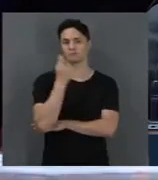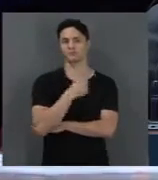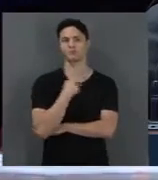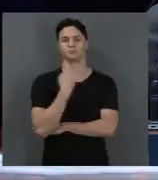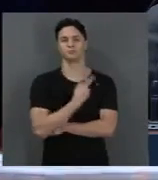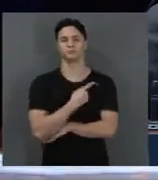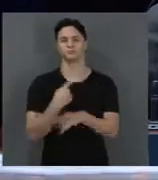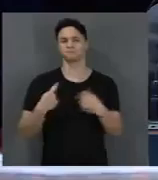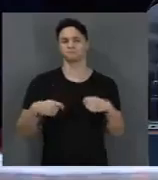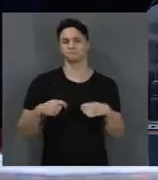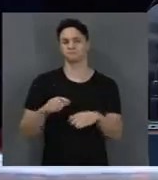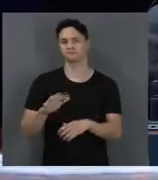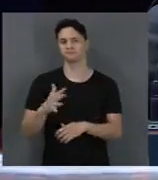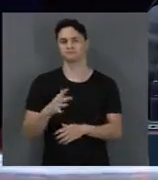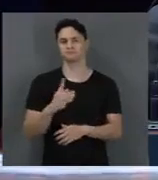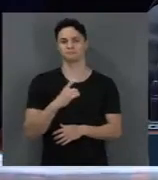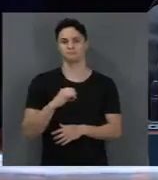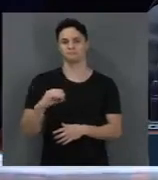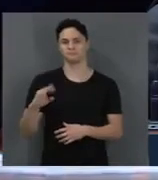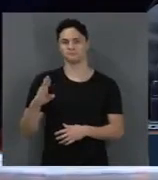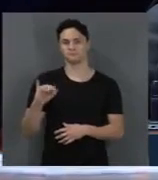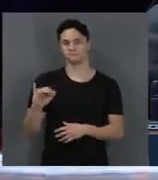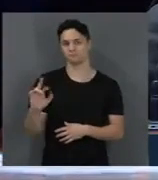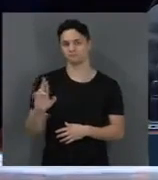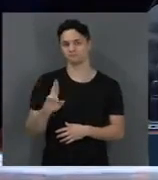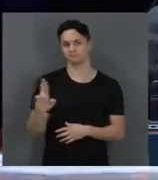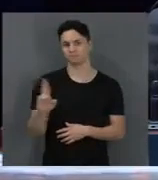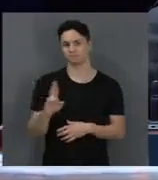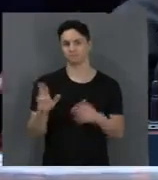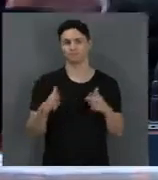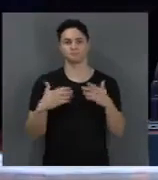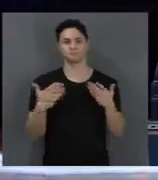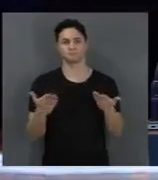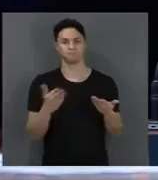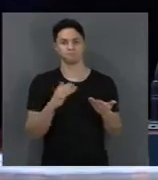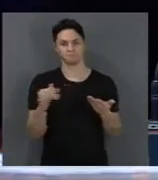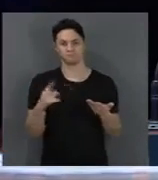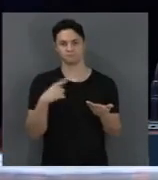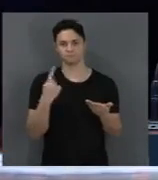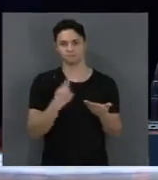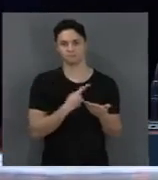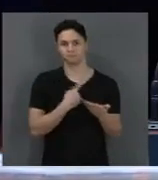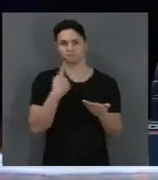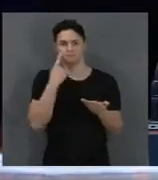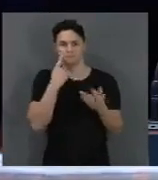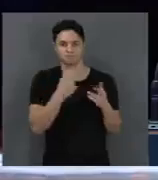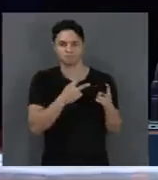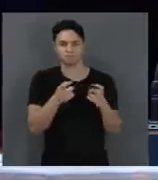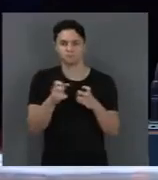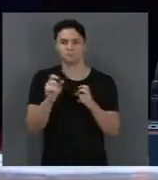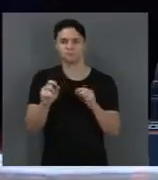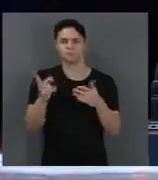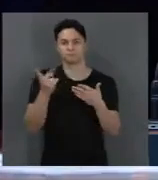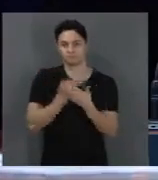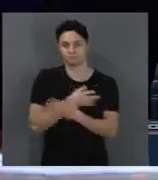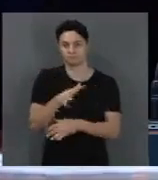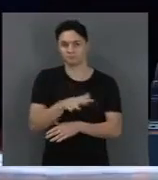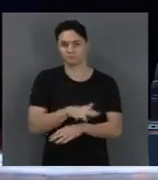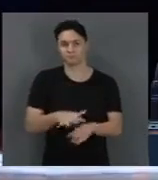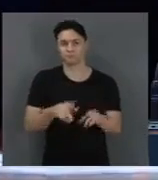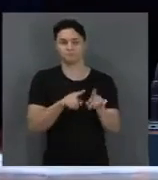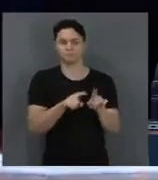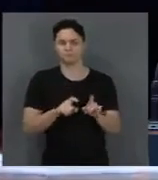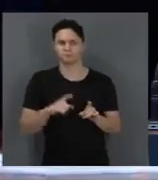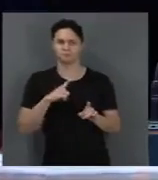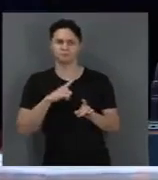torno de 100 bilhões de reais. Se pegar todo o estrago feito na área rural, não vai baixar ali